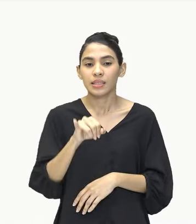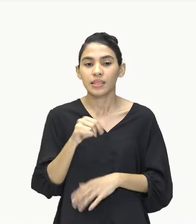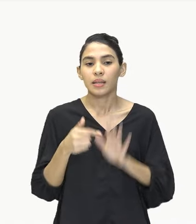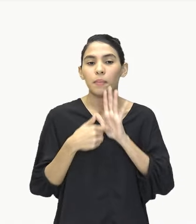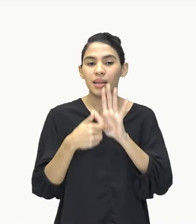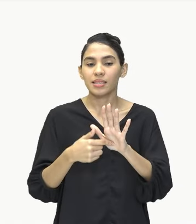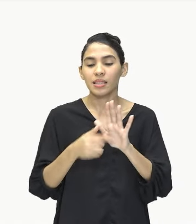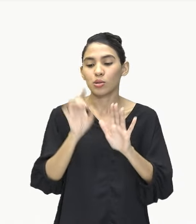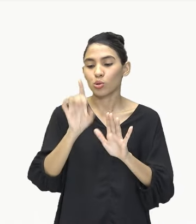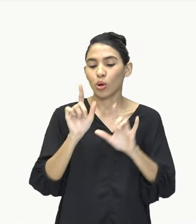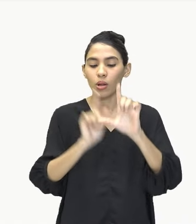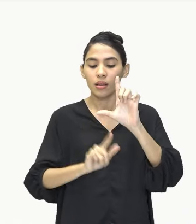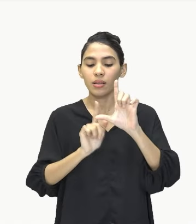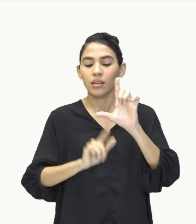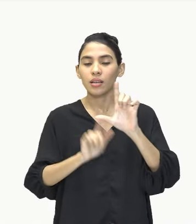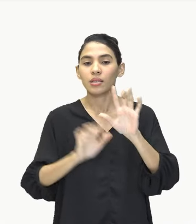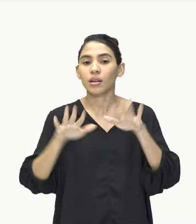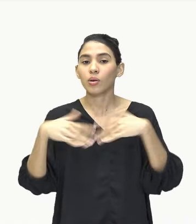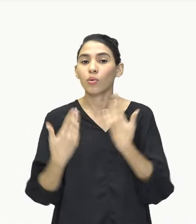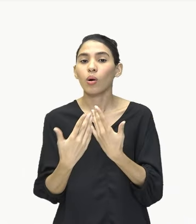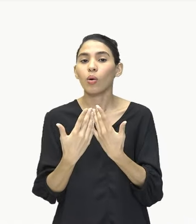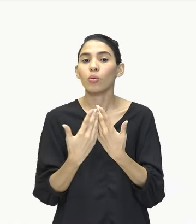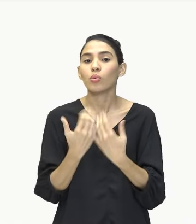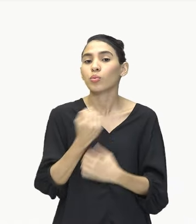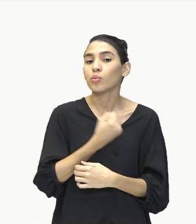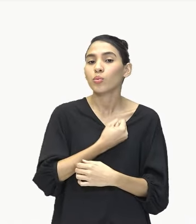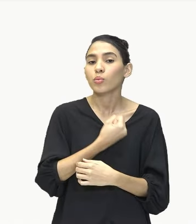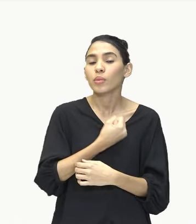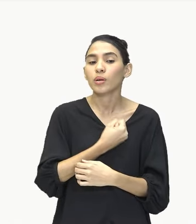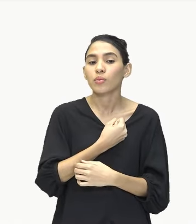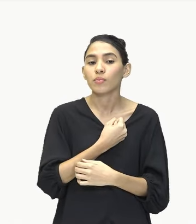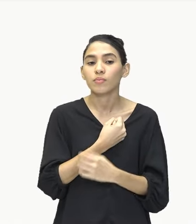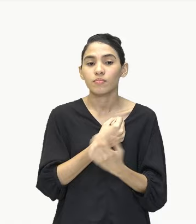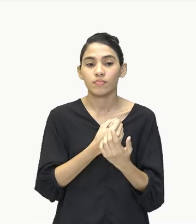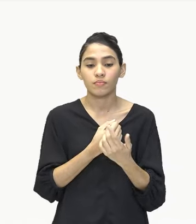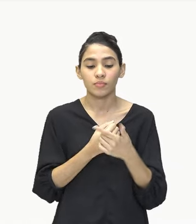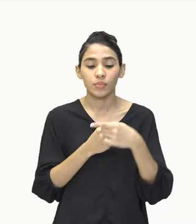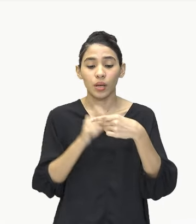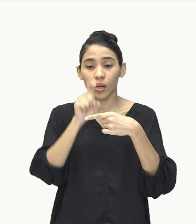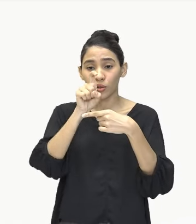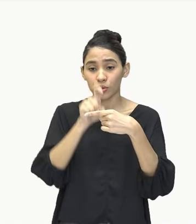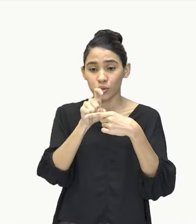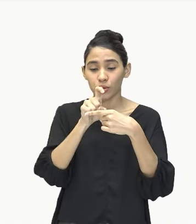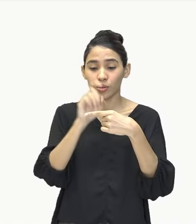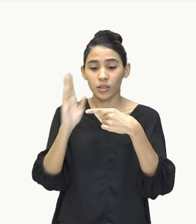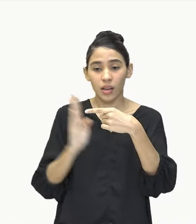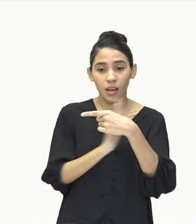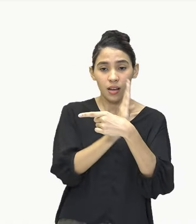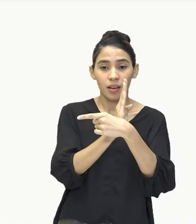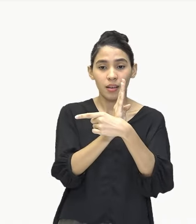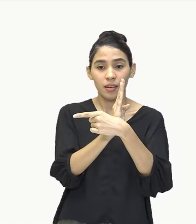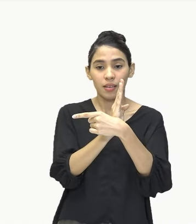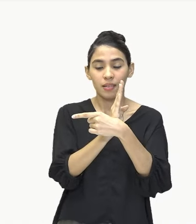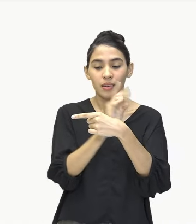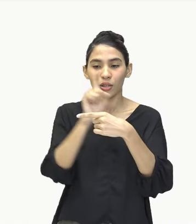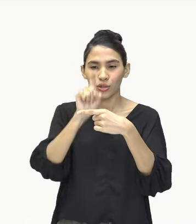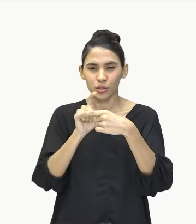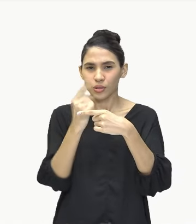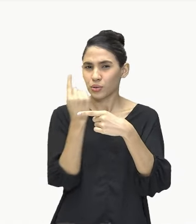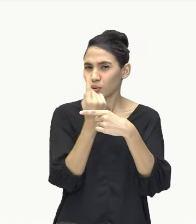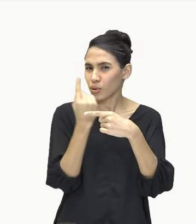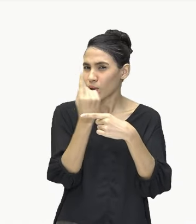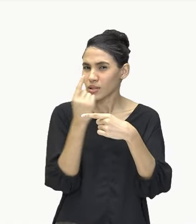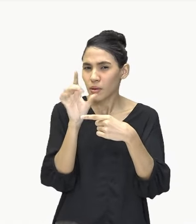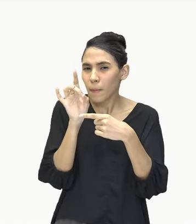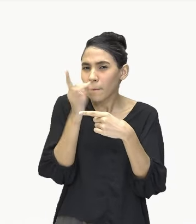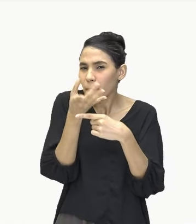a letra, qual é o número que está à frente? Ó, aqui eu tenho só o x, mas isso não significa que ele está sozinho ali, abandonado